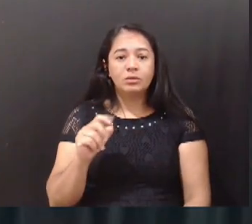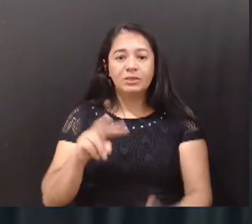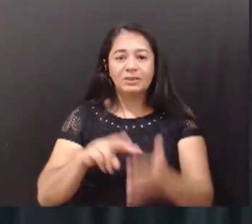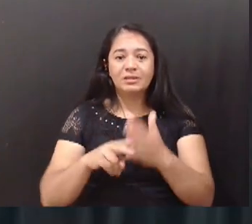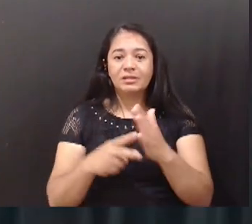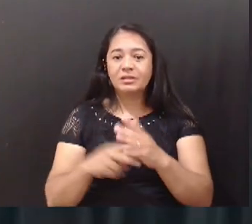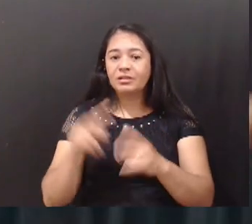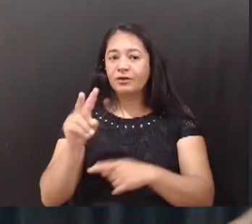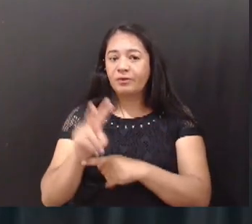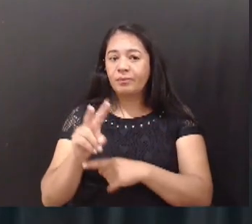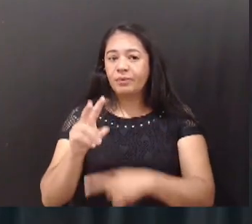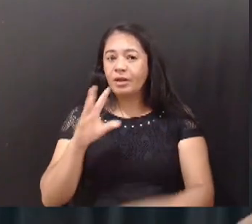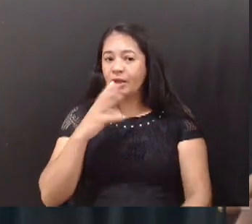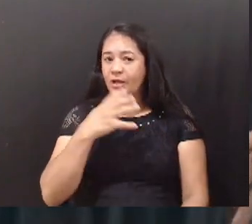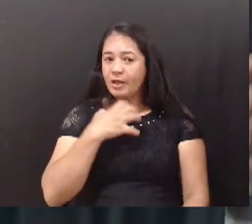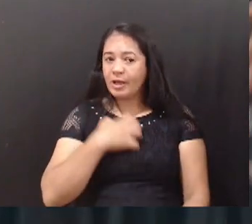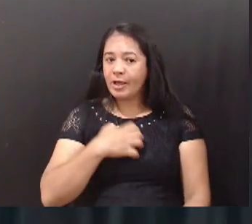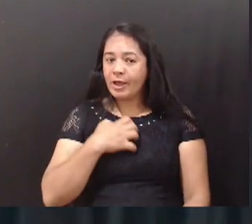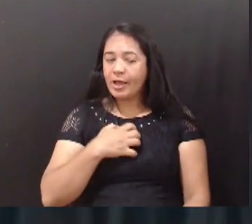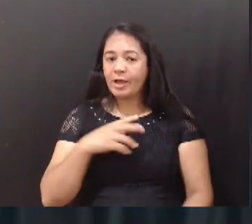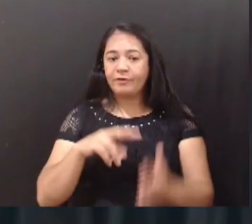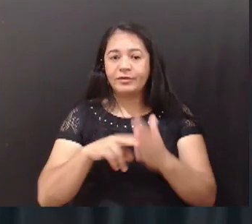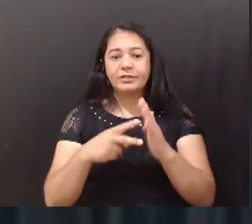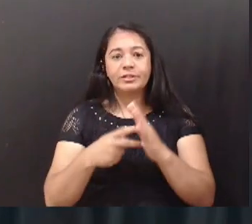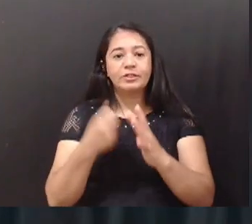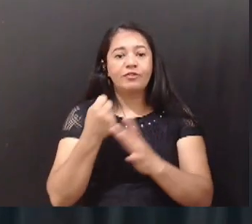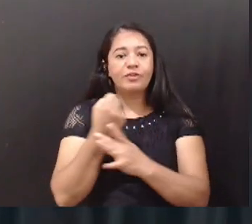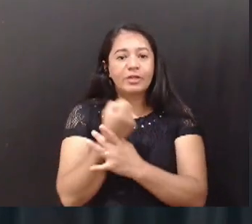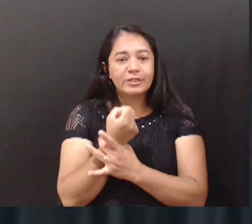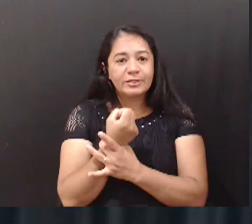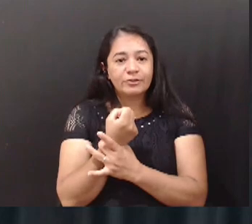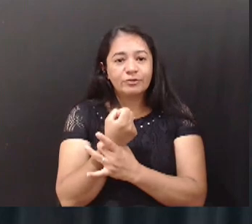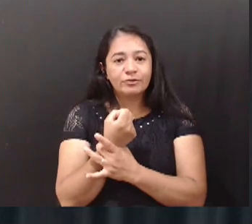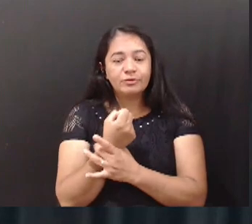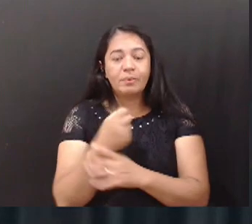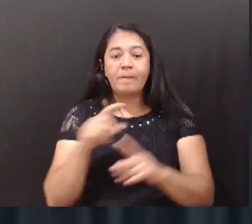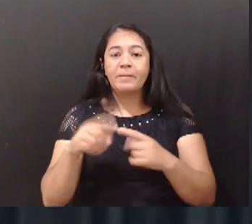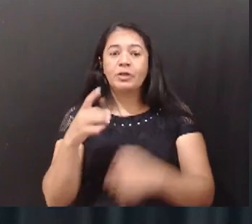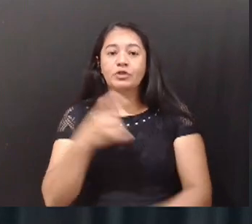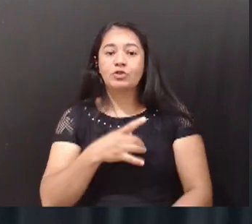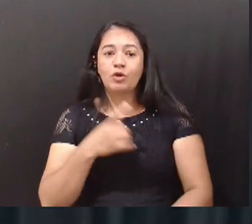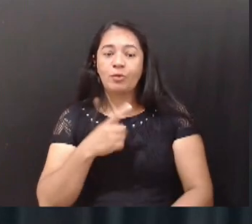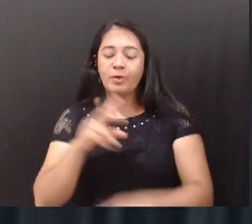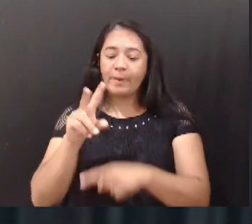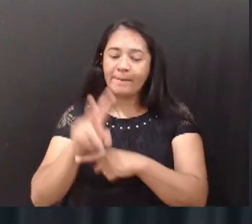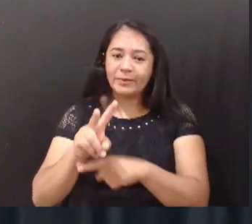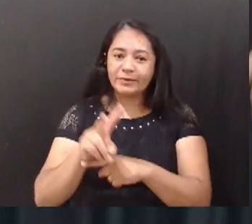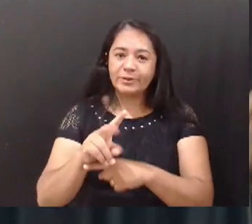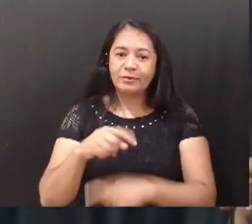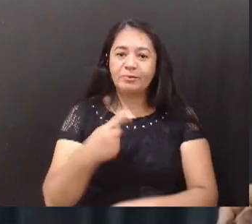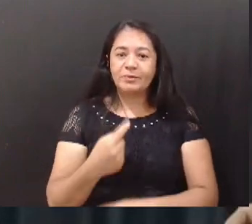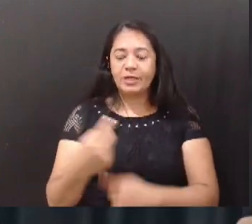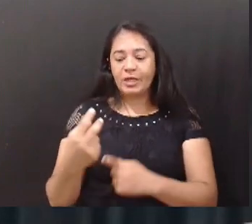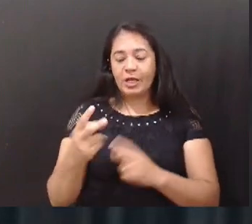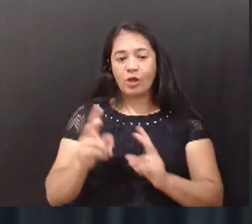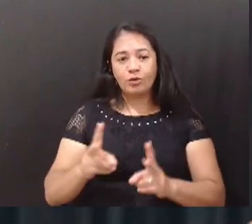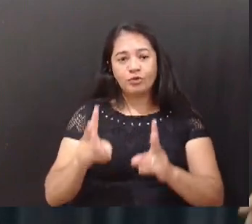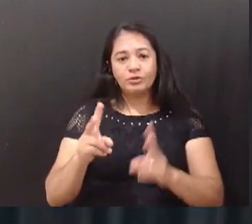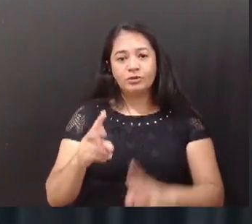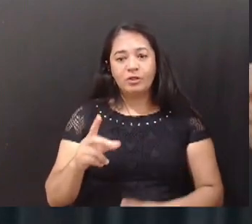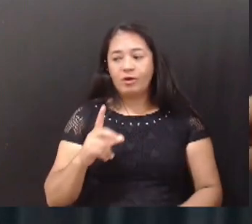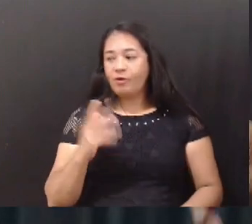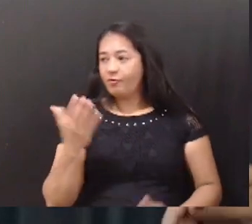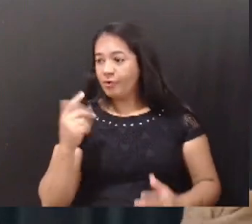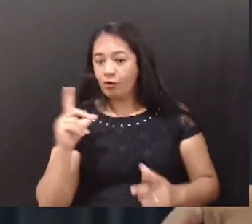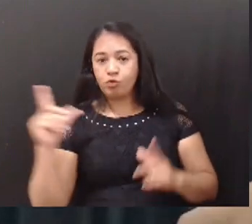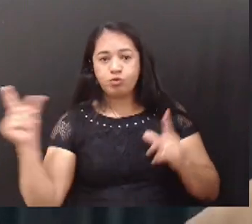no sentido de nos proteger. O medo é uma proteção no sentido de nos preservar. Então, vamos fugir, vamos fazer alguma coisa,